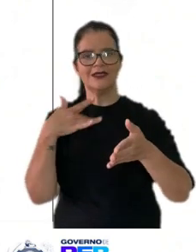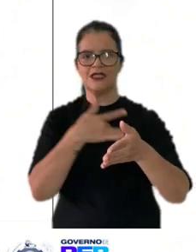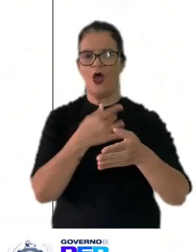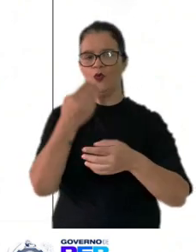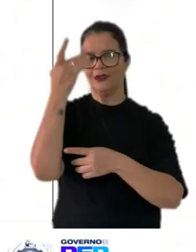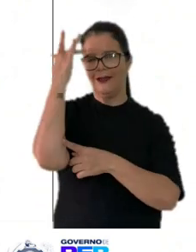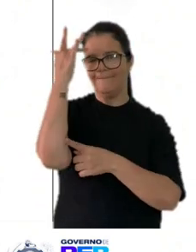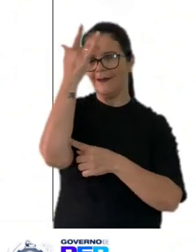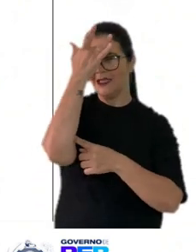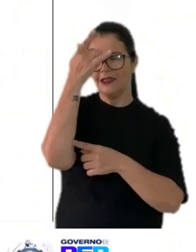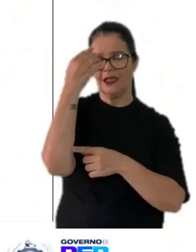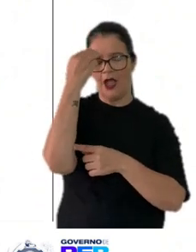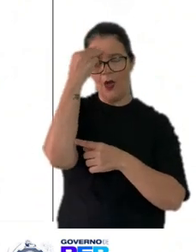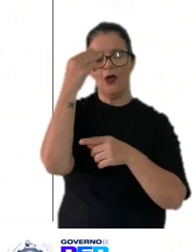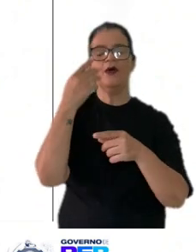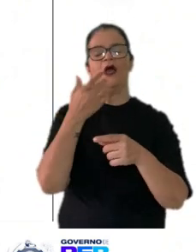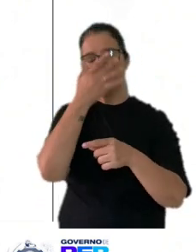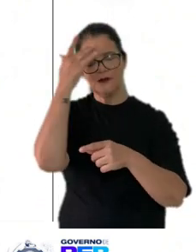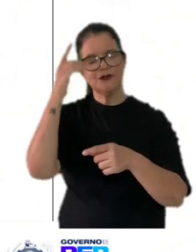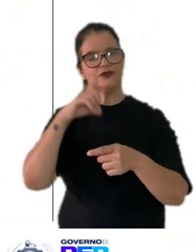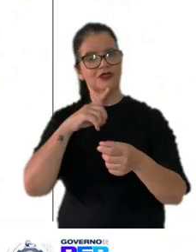tem esse estresse pós-traumático né